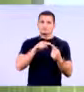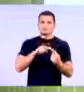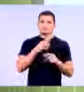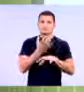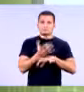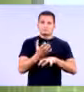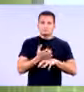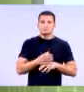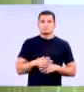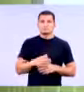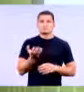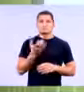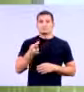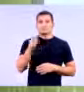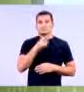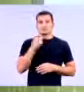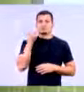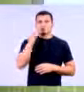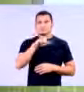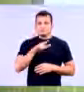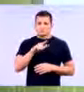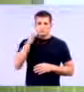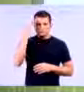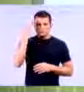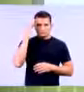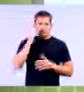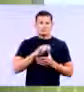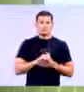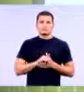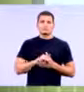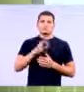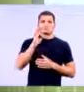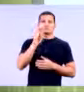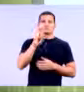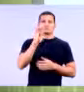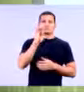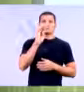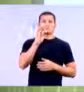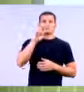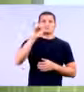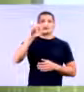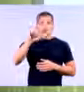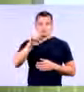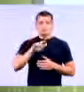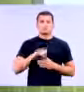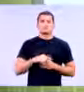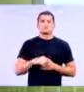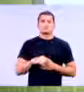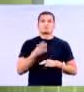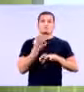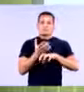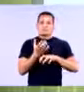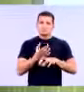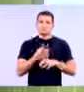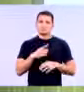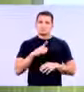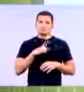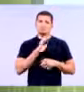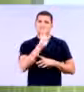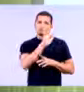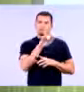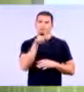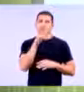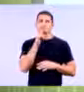alcançado. E os tutoriais, a disciplina vai ficar no seu curso disponível para que você, se tiver dúvidas, possa